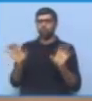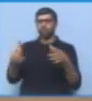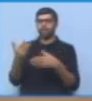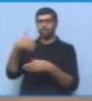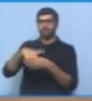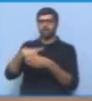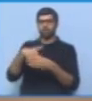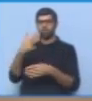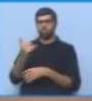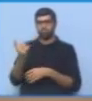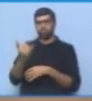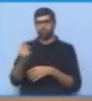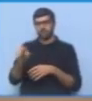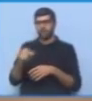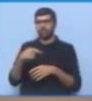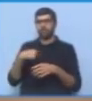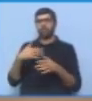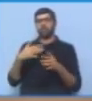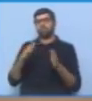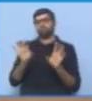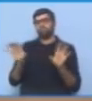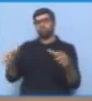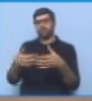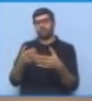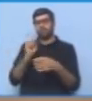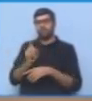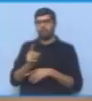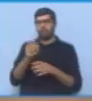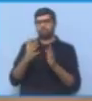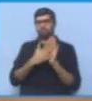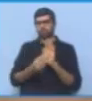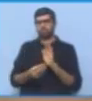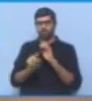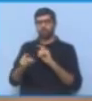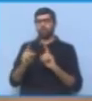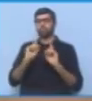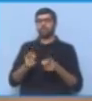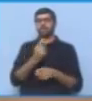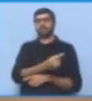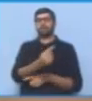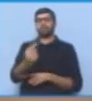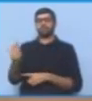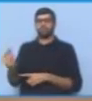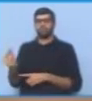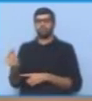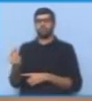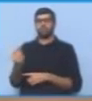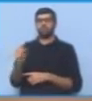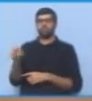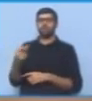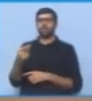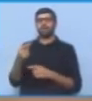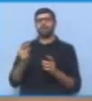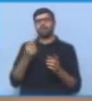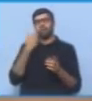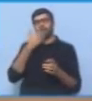dos 12 é claramente uma experiência de discipulado, de comunidade. E ele começa exatamente por cada um e depois traz sempre uma experiência